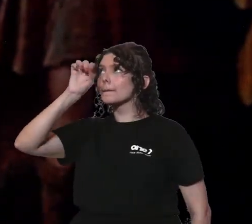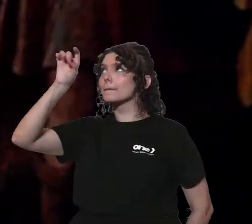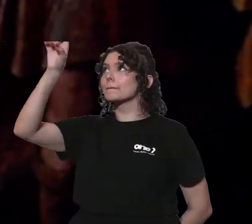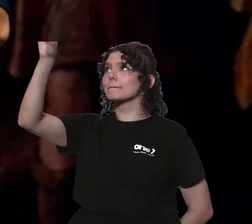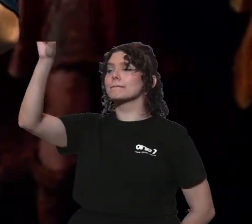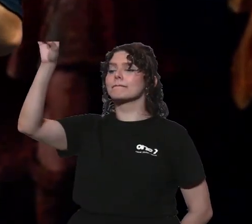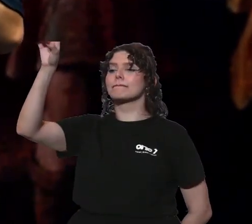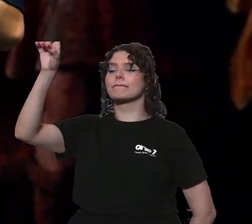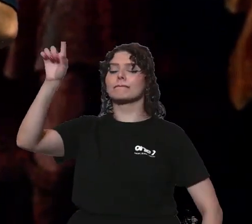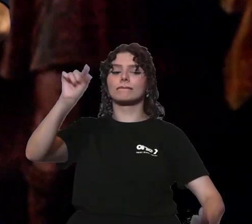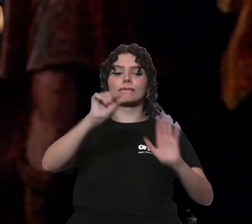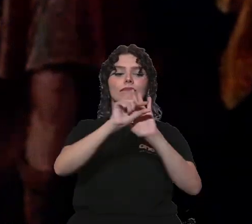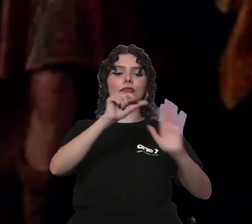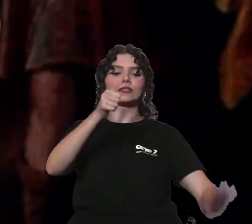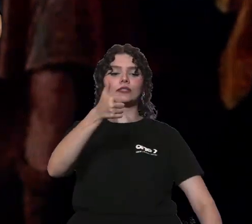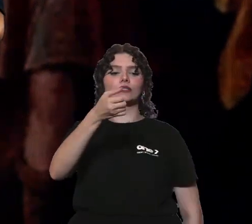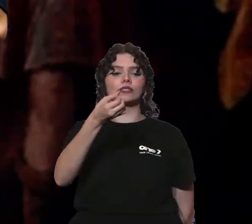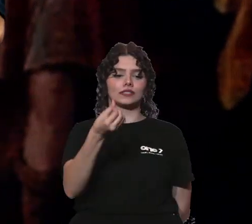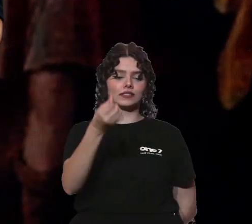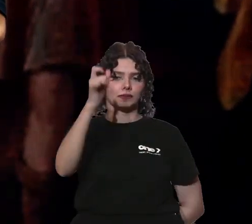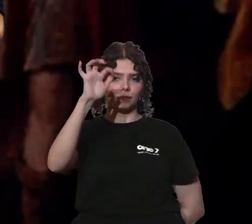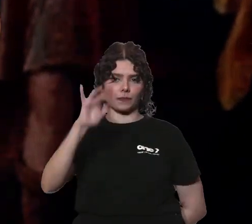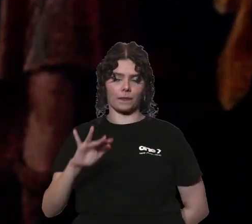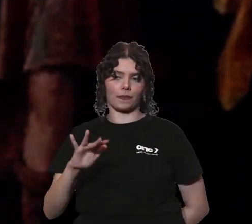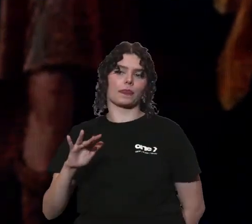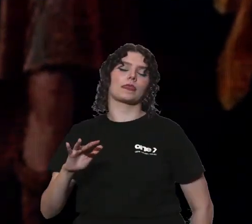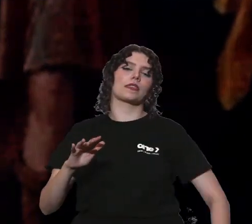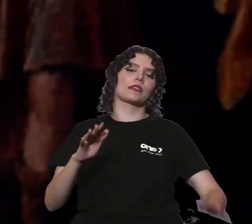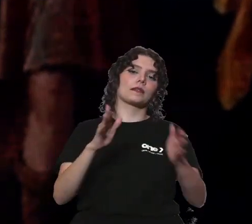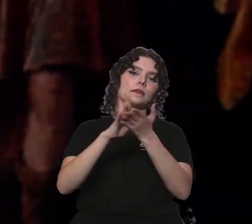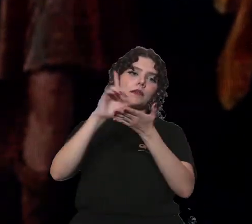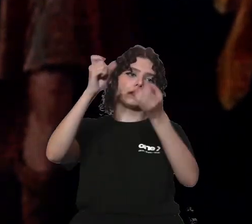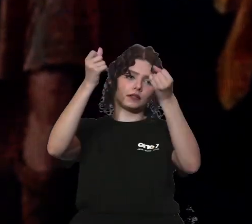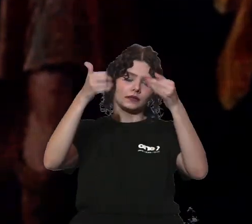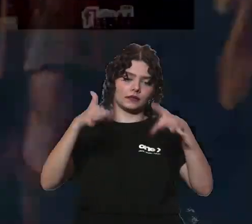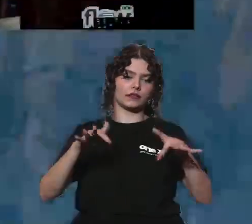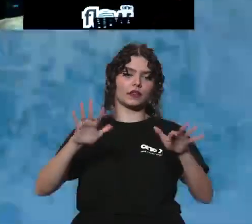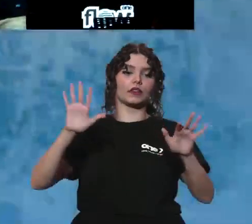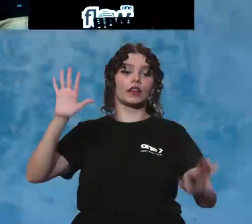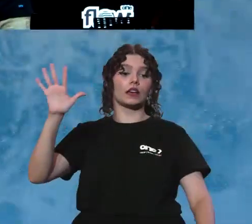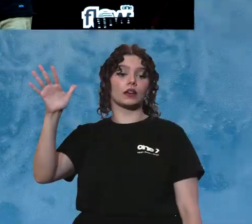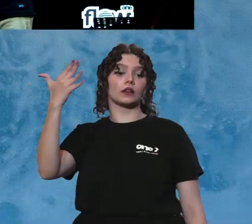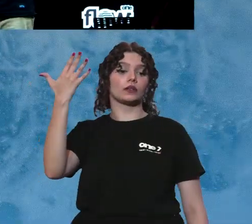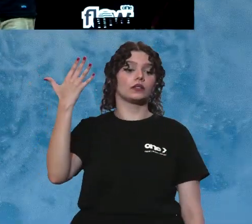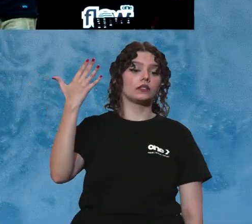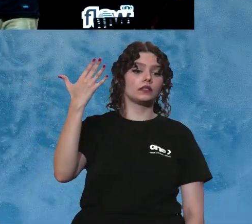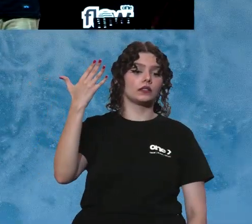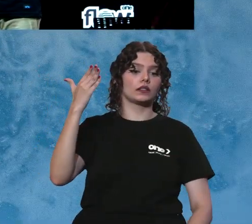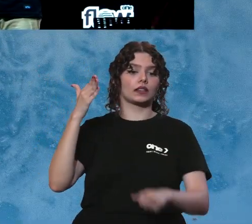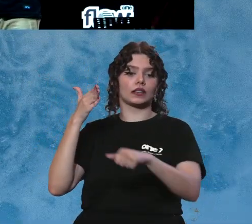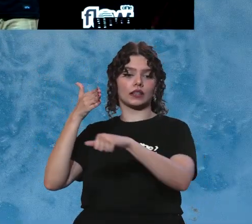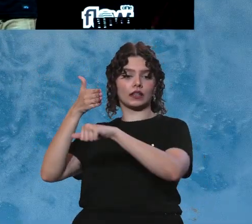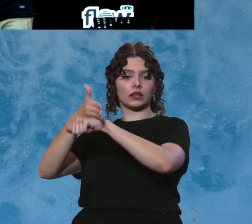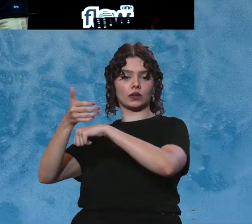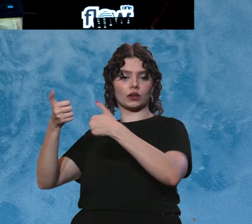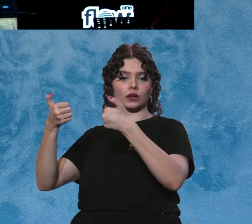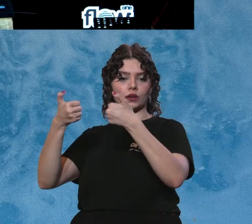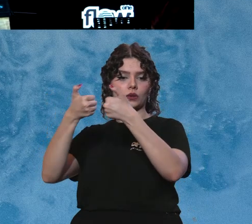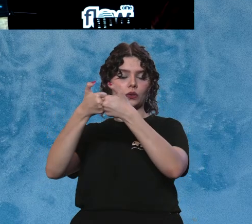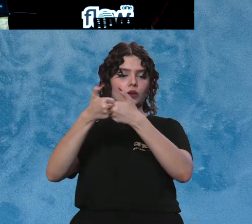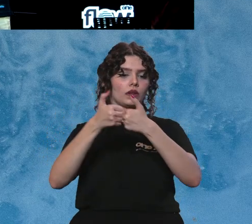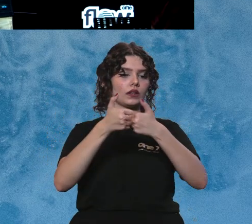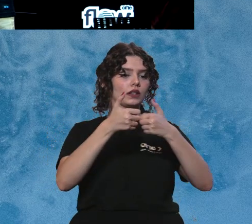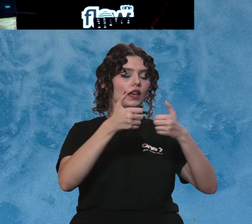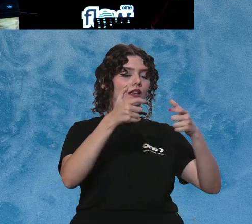do versículo 16 em diante. A Bíblia diz assim: aconteceu que, entrando a arca do Senhor na